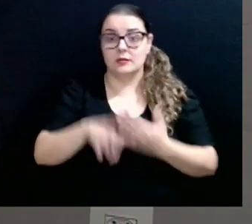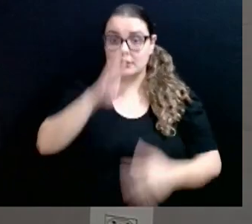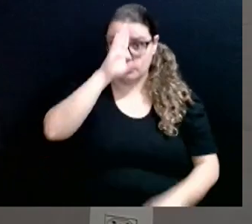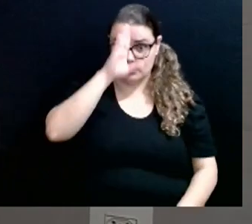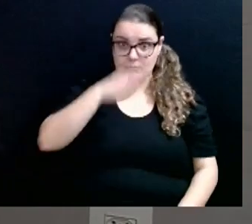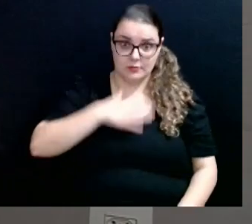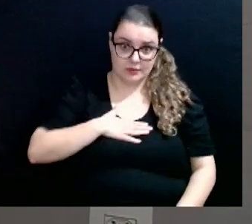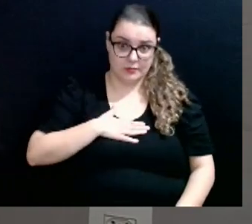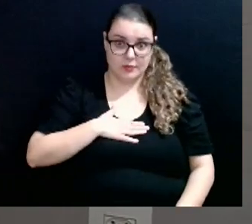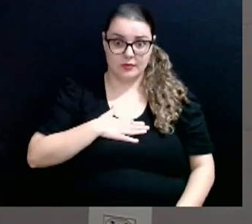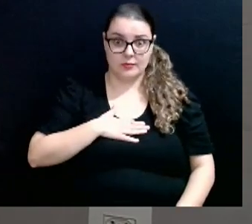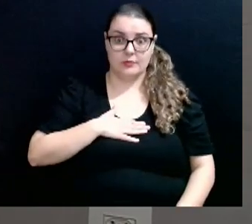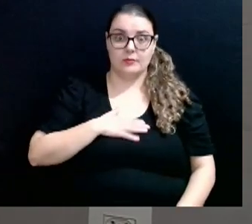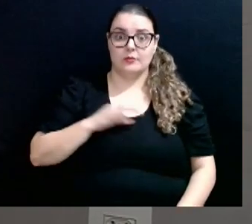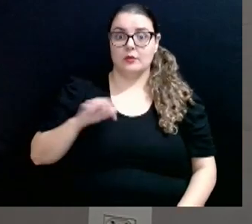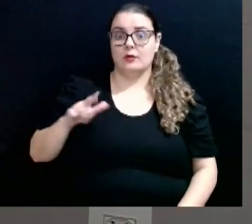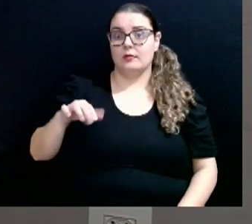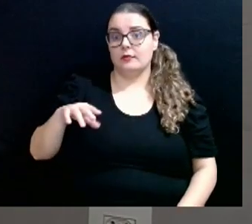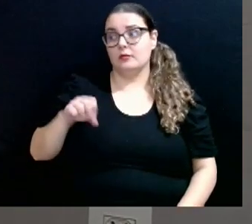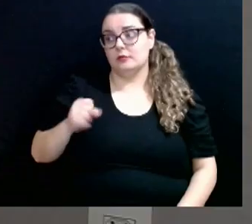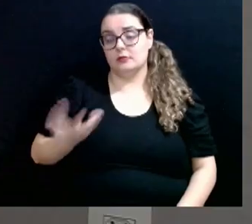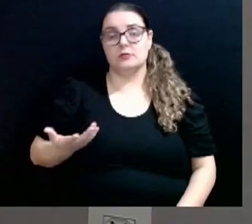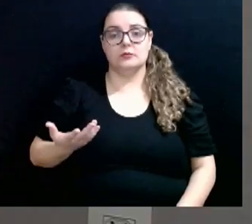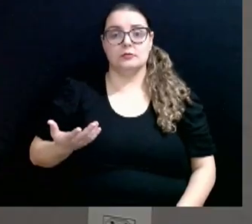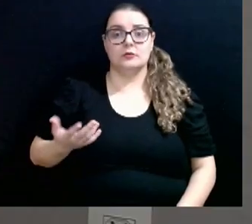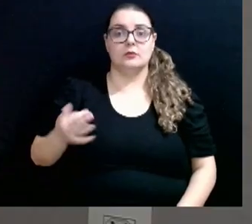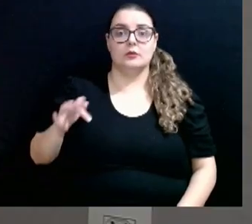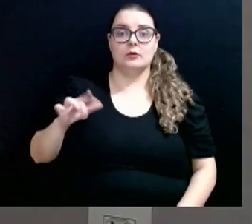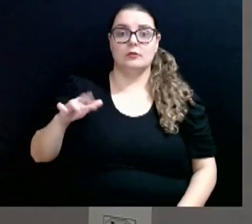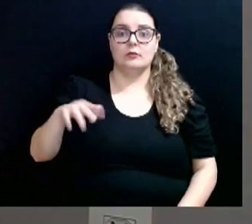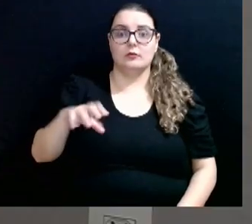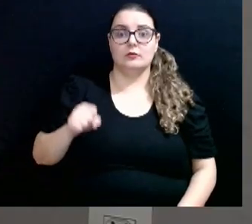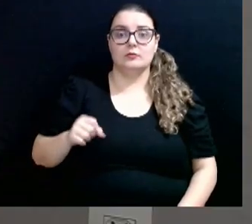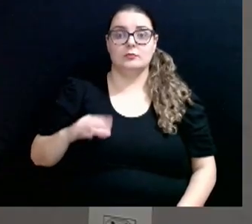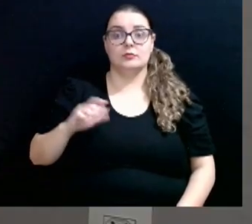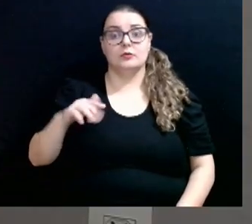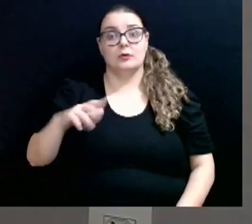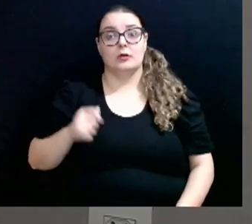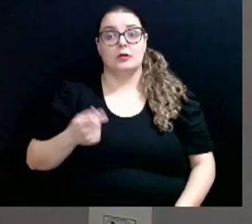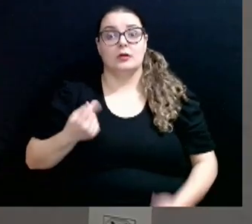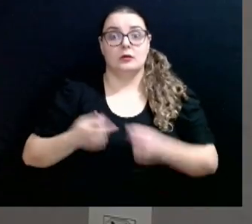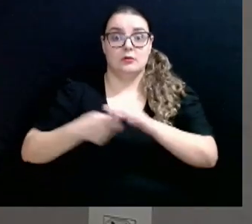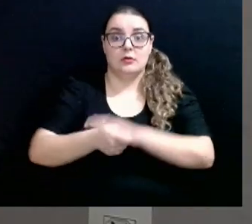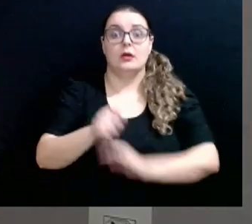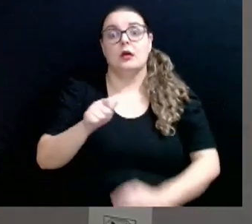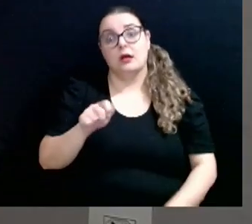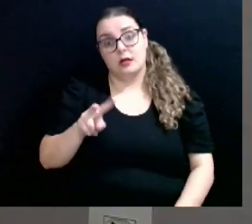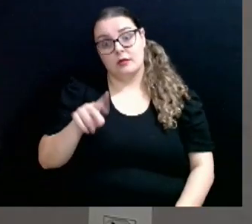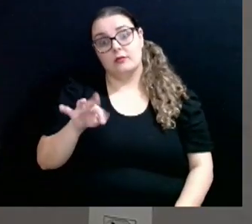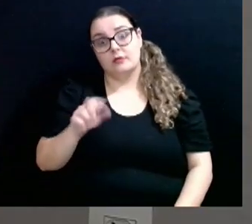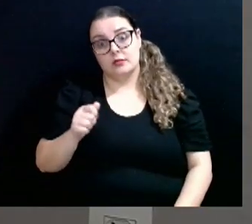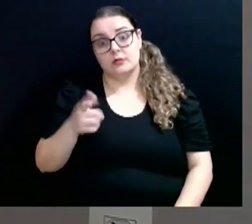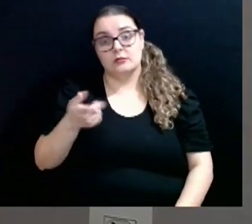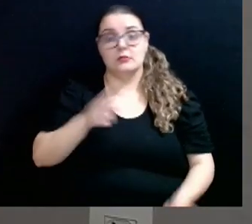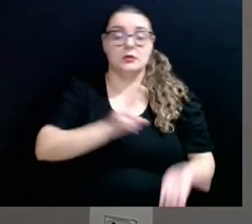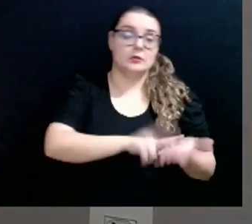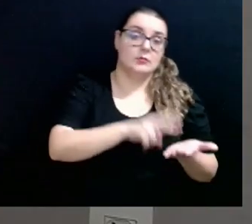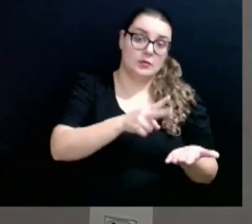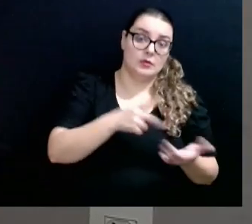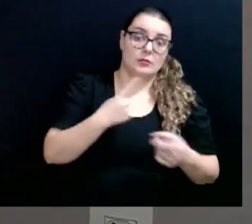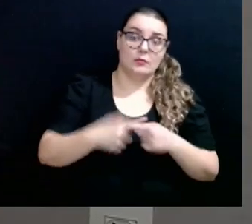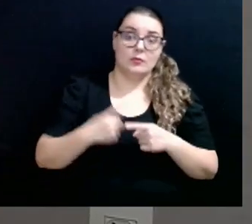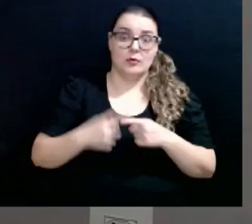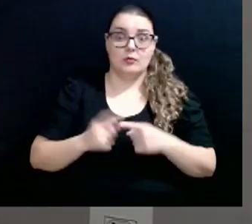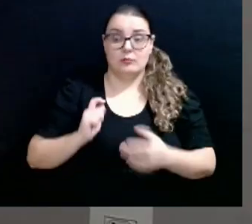de fluxo, assim, na parte de investimento, é fluxo de caixa, porque você tem que dispor daquele ativo à vista, mas ele é vantajoso porque você está dando um ganho de